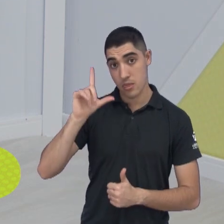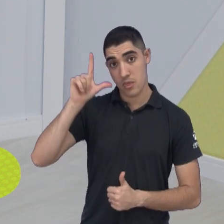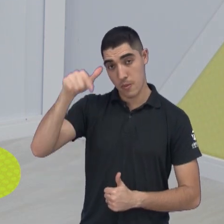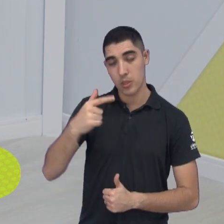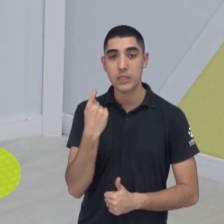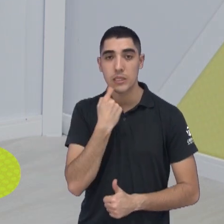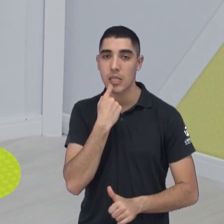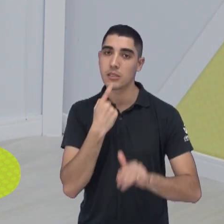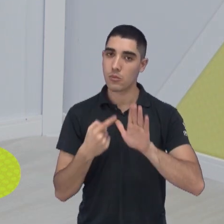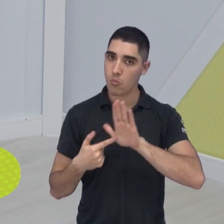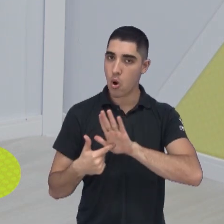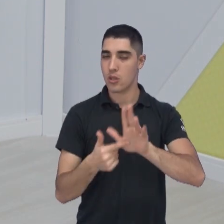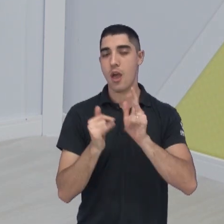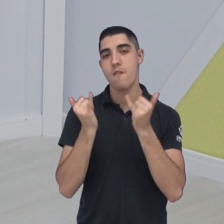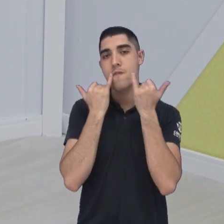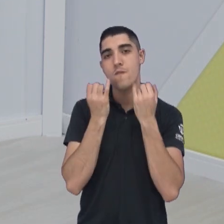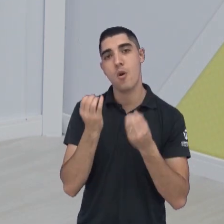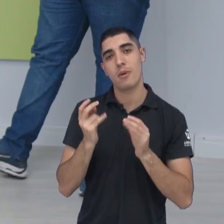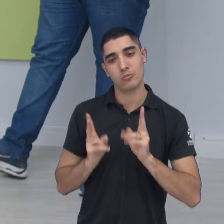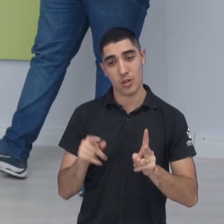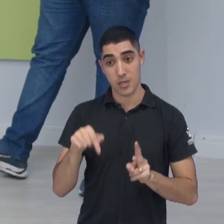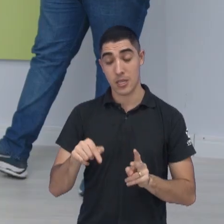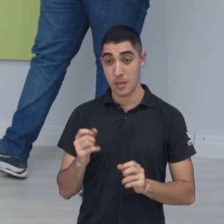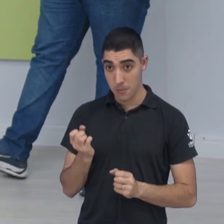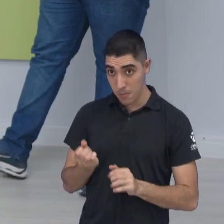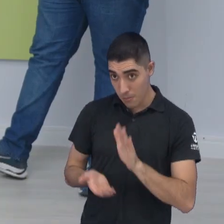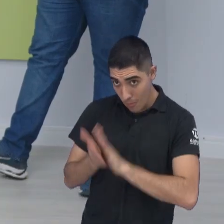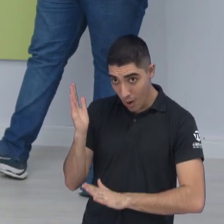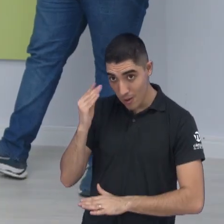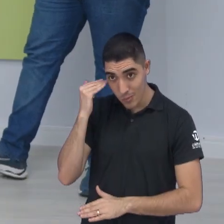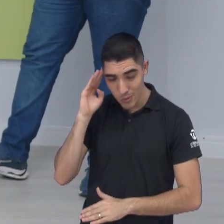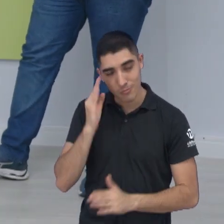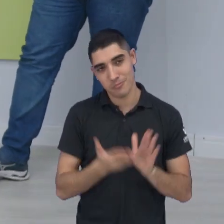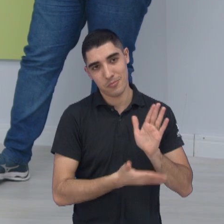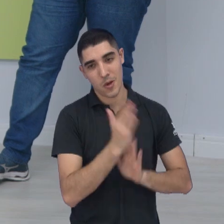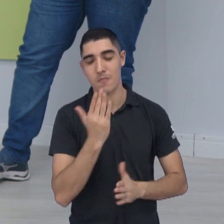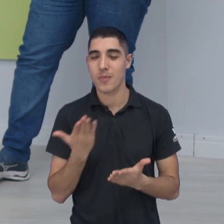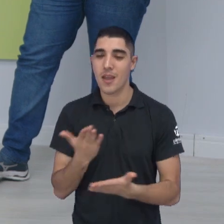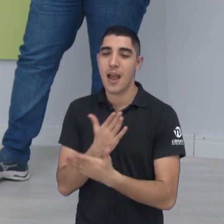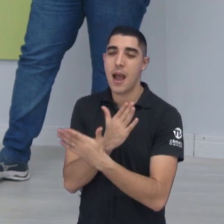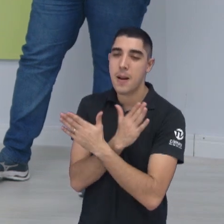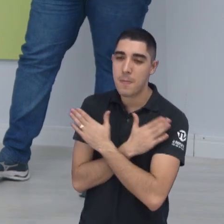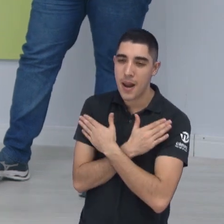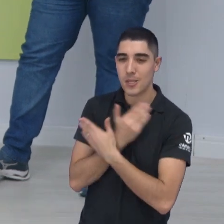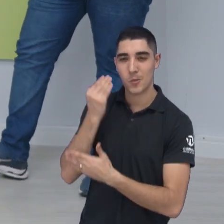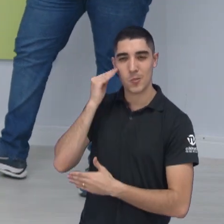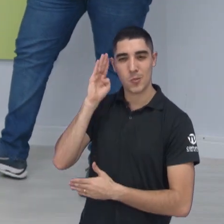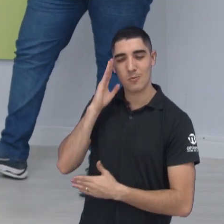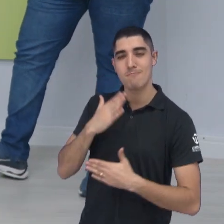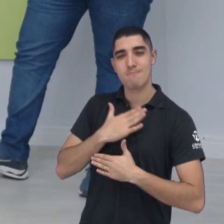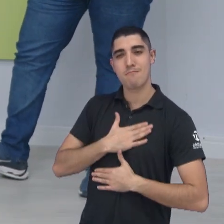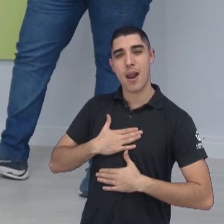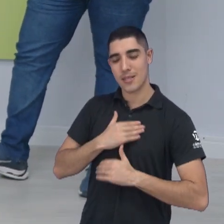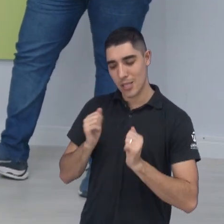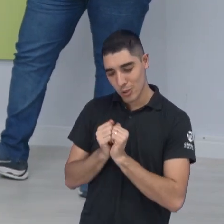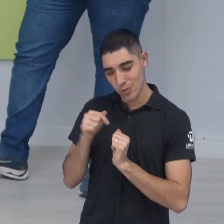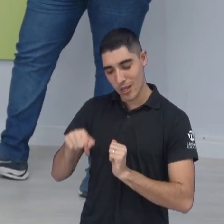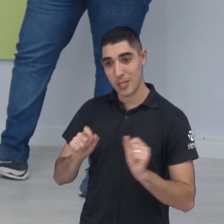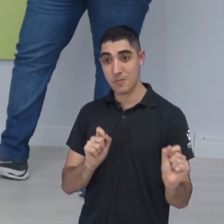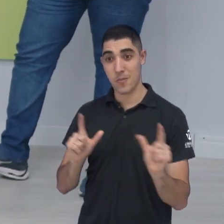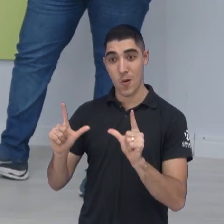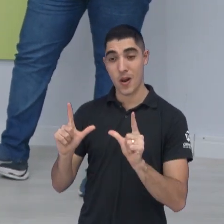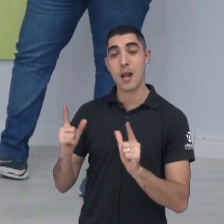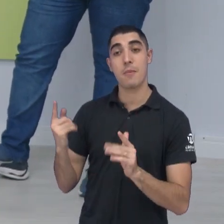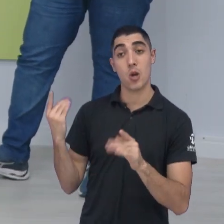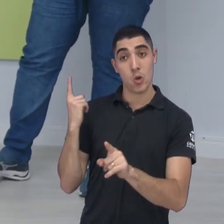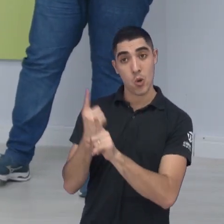nosso Hora do Esporte, que vai chegando ao seu final. Vamos embora, Brunão? Vamos embora. Então tá bom. Brunão, um grande abraço para você, sempre um prazer dividir o Hora contigo. Até